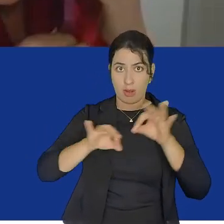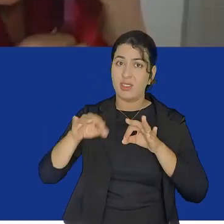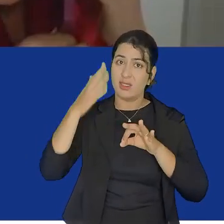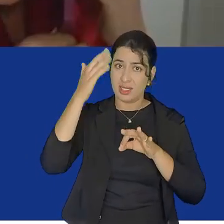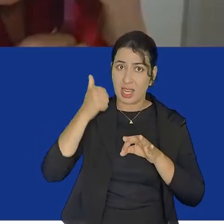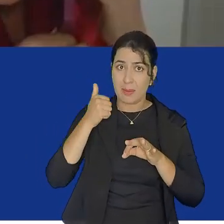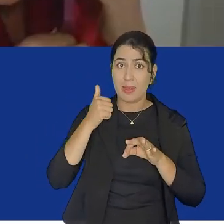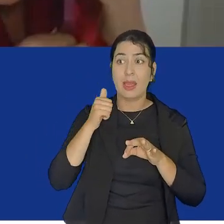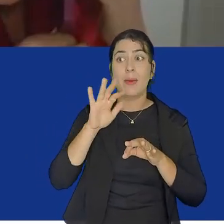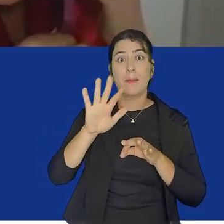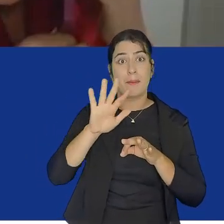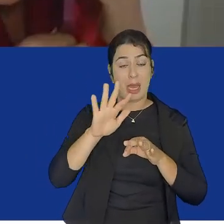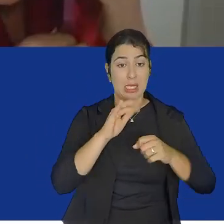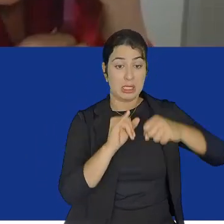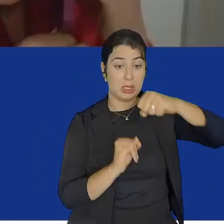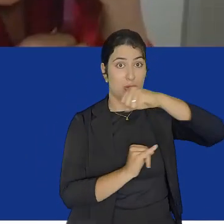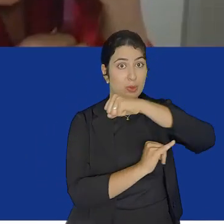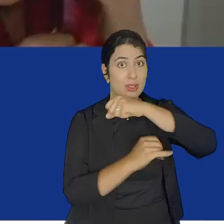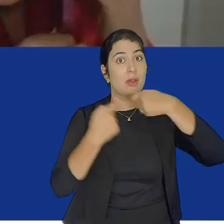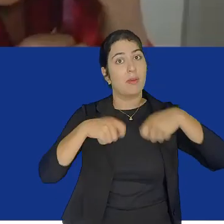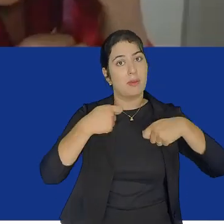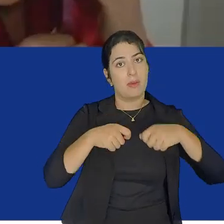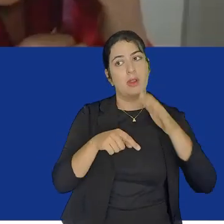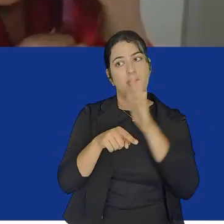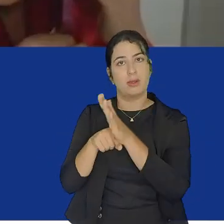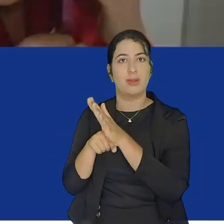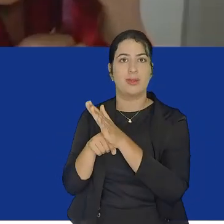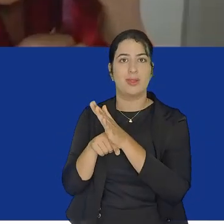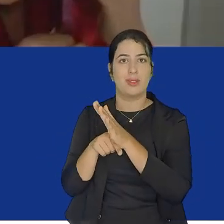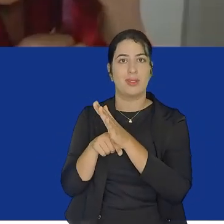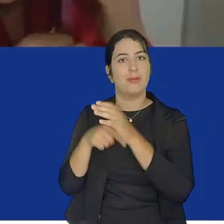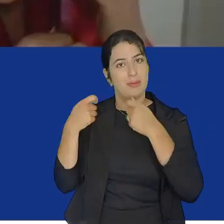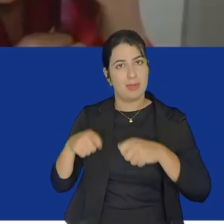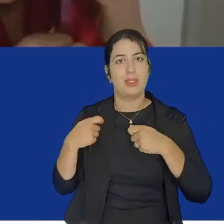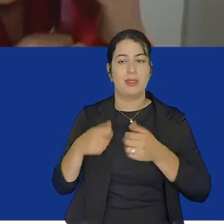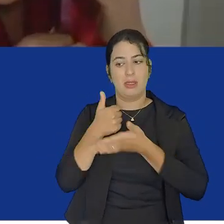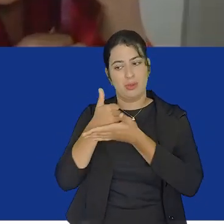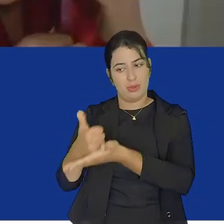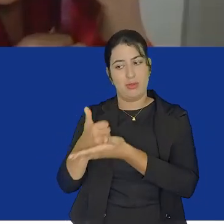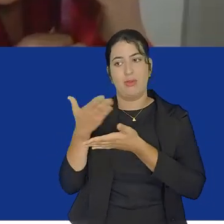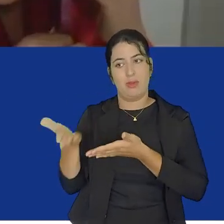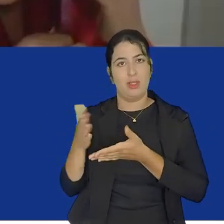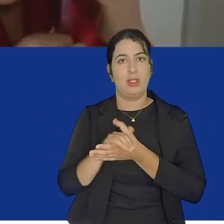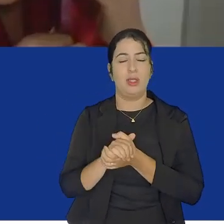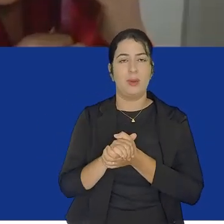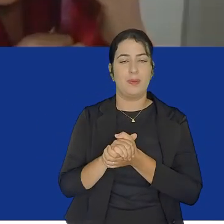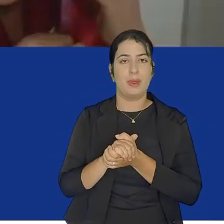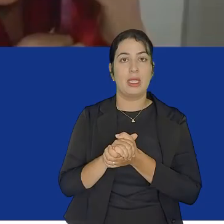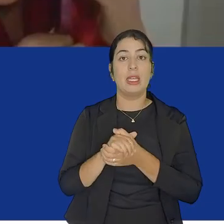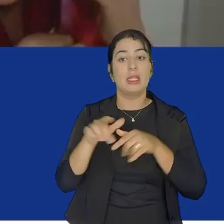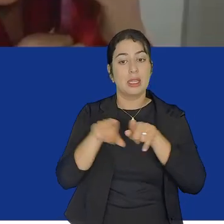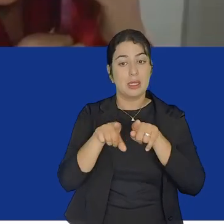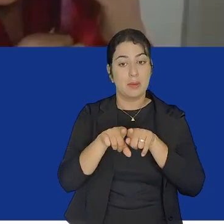de favorecer que o humano esteja no trabalho, não atrapalhando. Né, que a dimensão humana seja cuidada